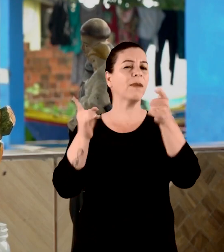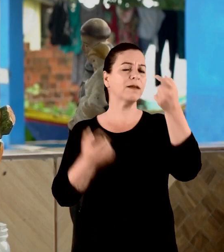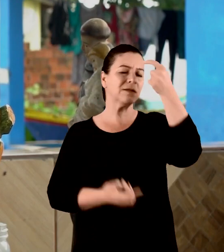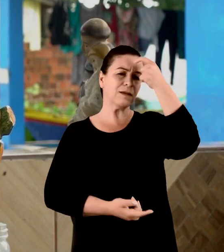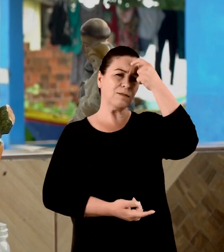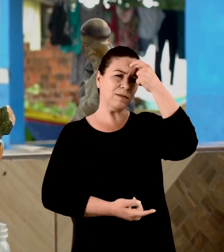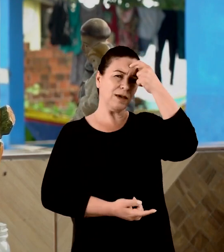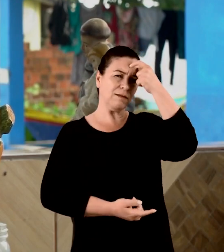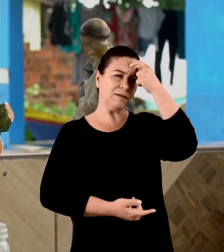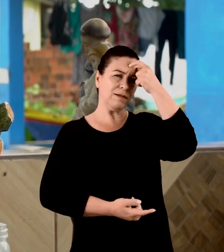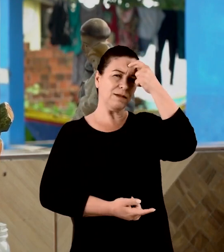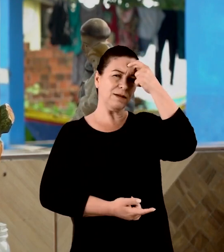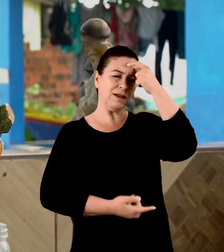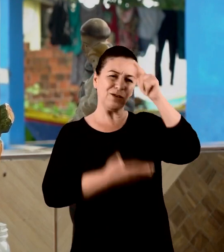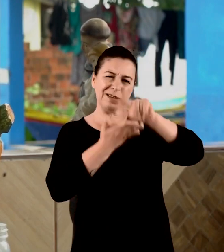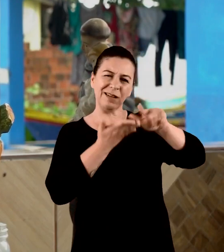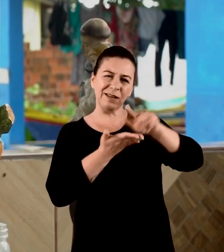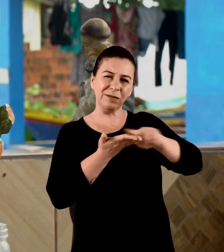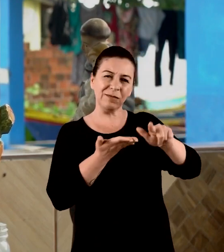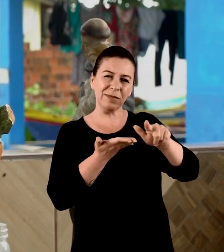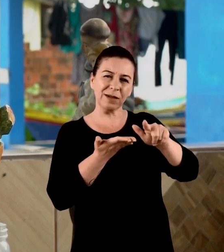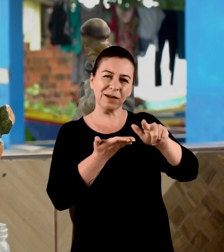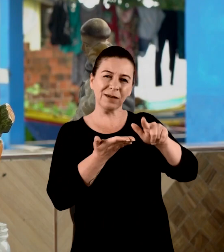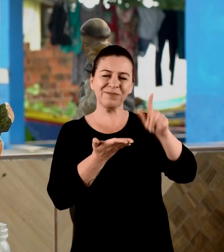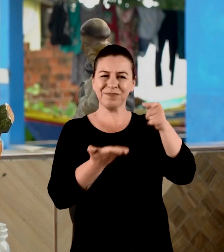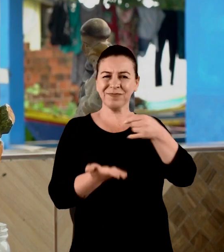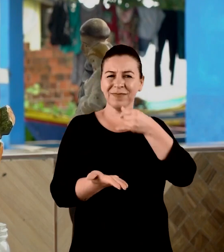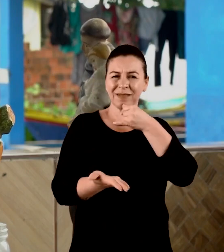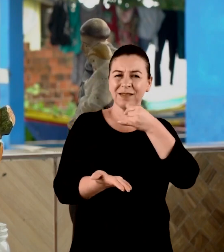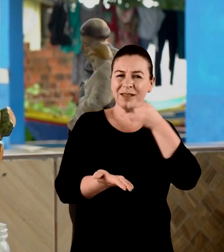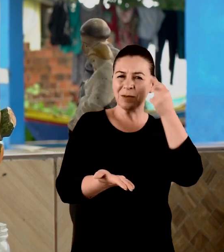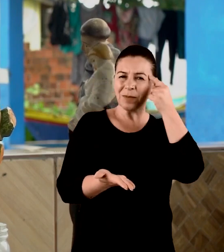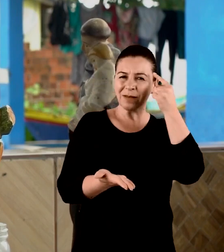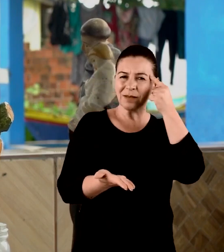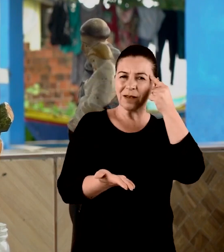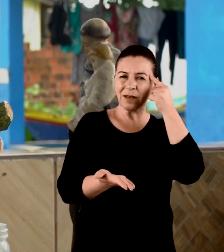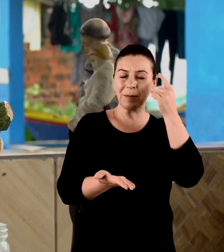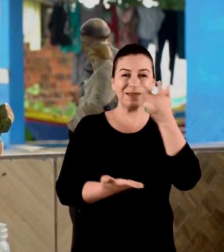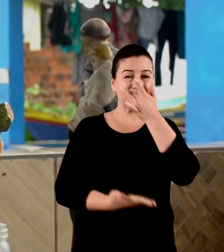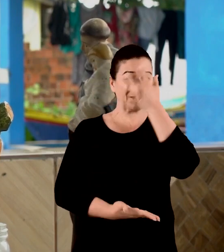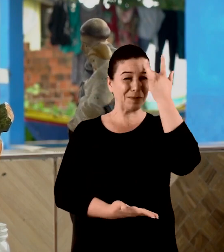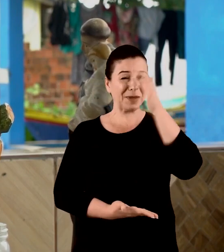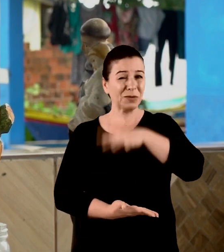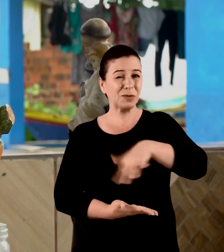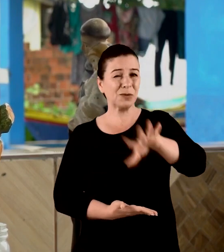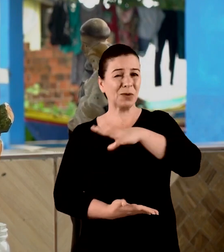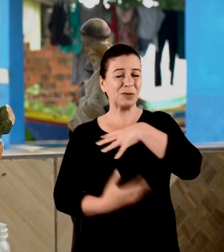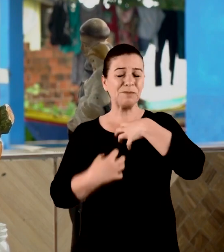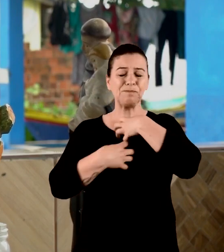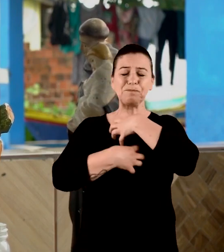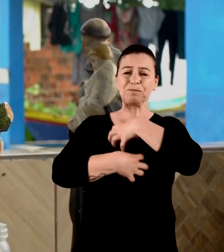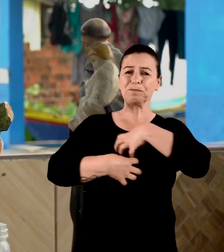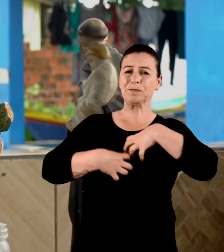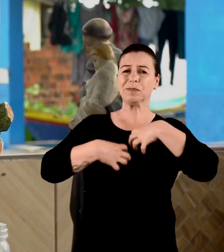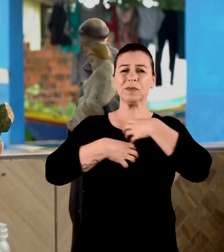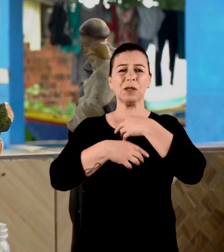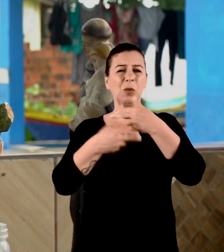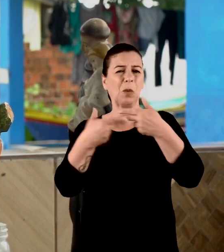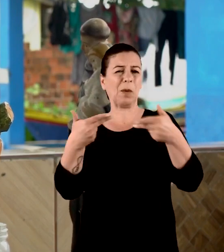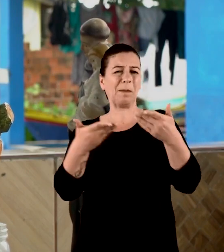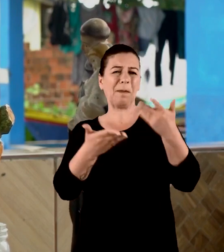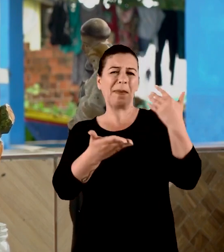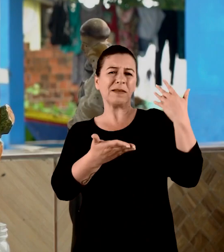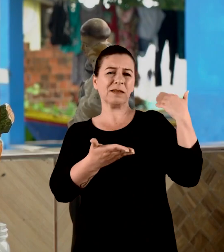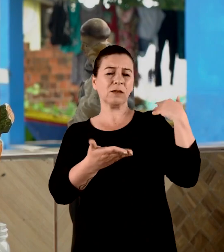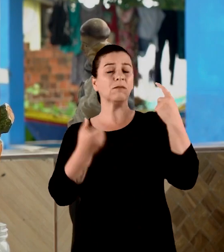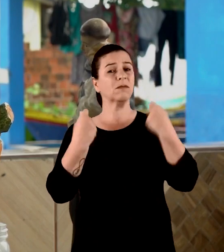É triste pensar assim, mas é real. Tem tanta gente entulhada de mágoa, de coisas que aconteceram no